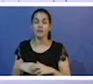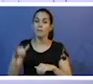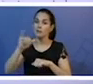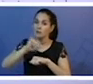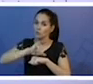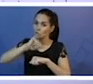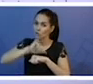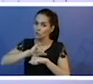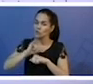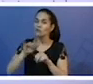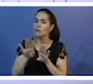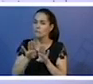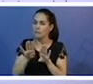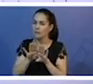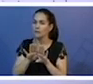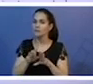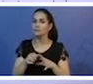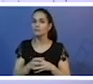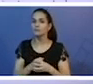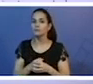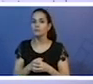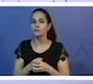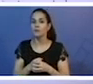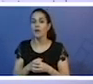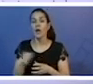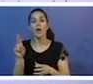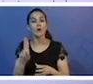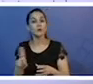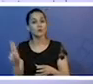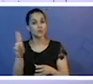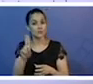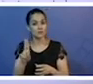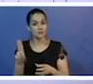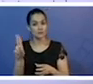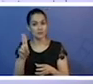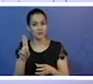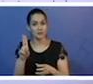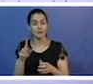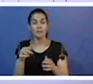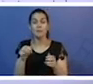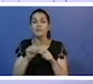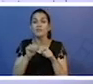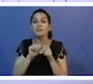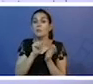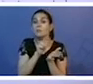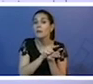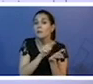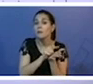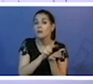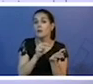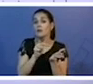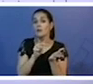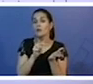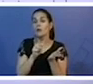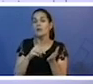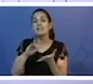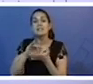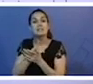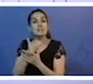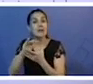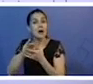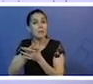e também alimentares. Também é utilizado na manufatura do papel, na produção de sabão,